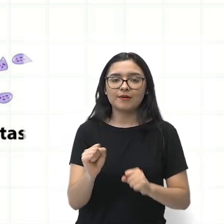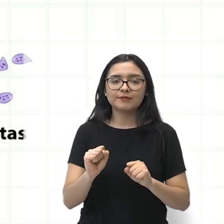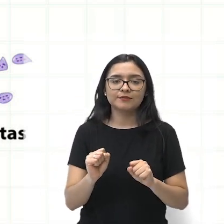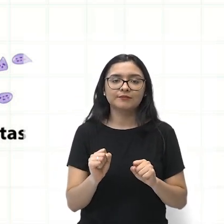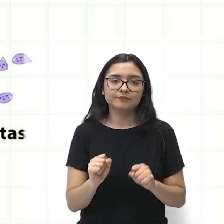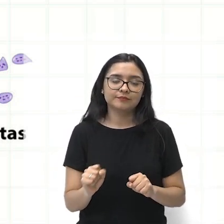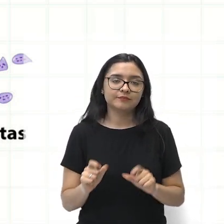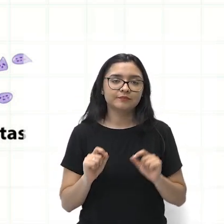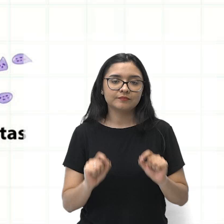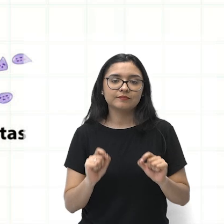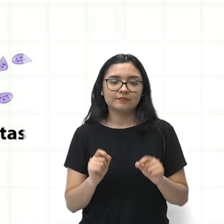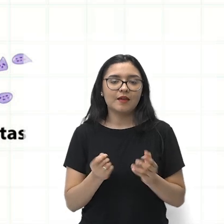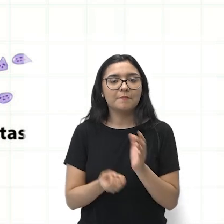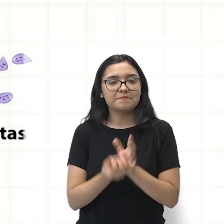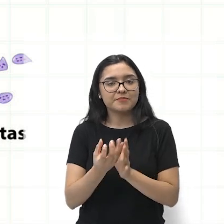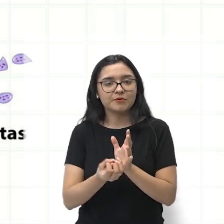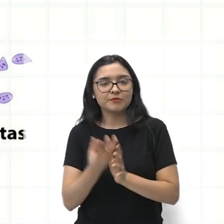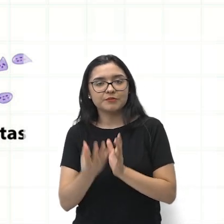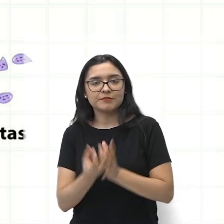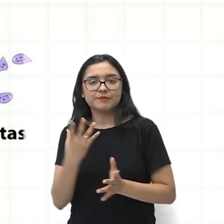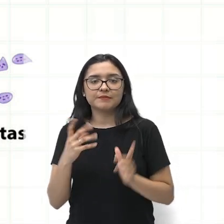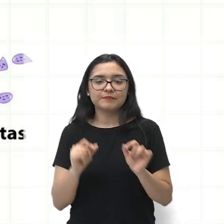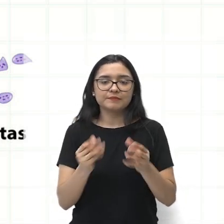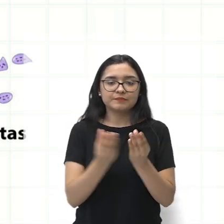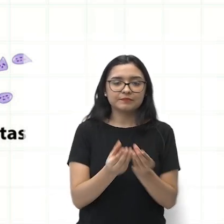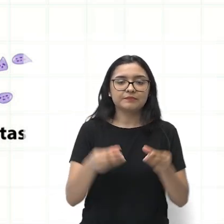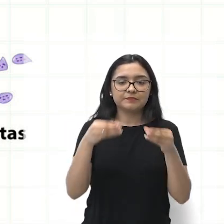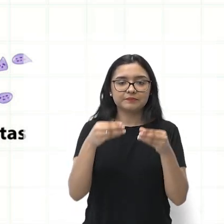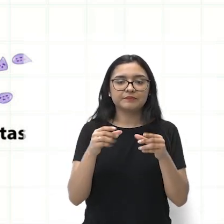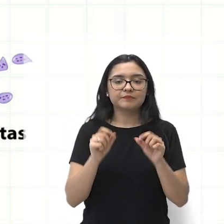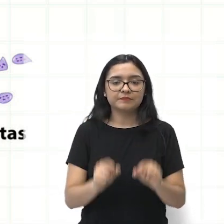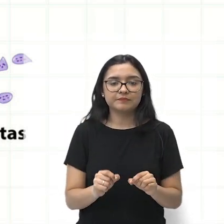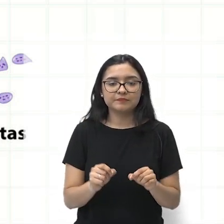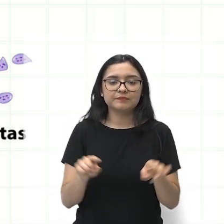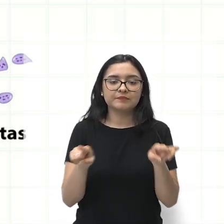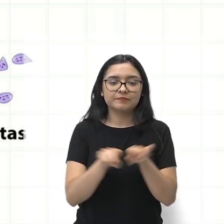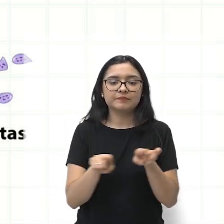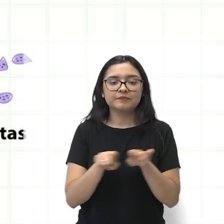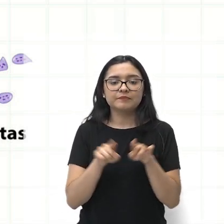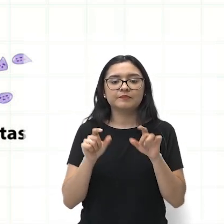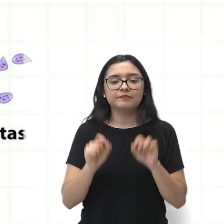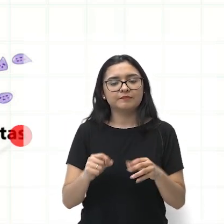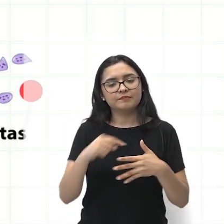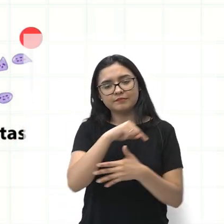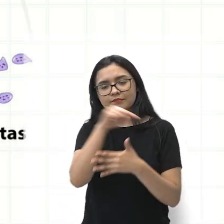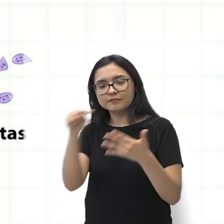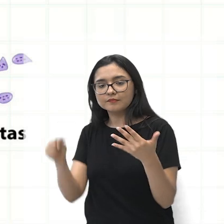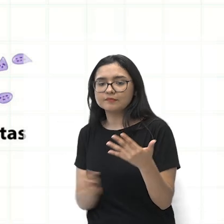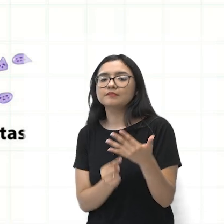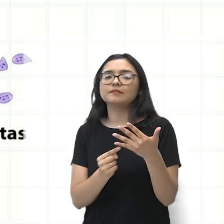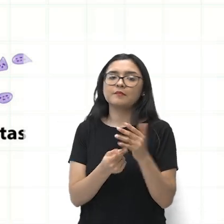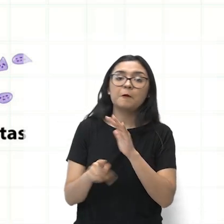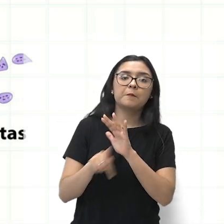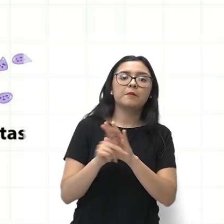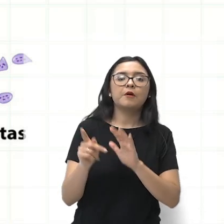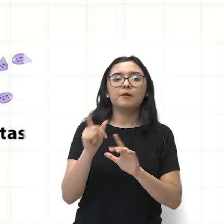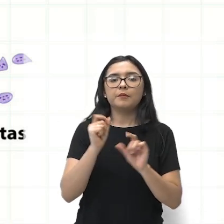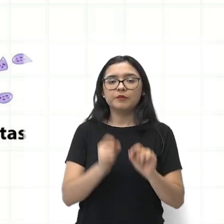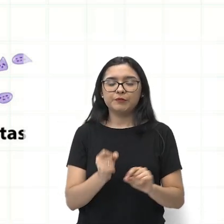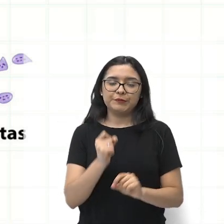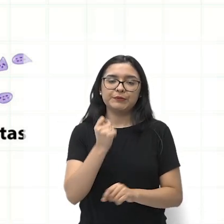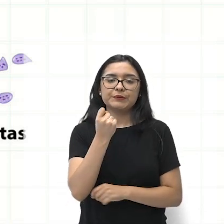sim voltar a produzir os glóbulos, os elementos, né, do